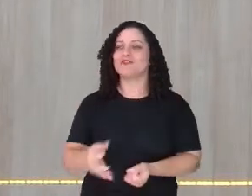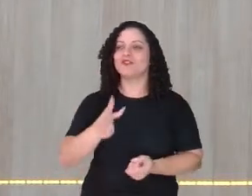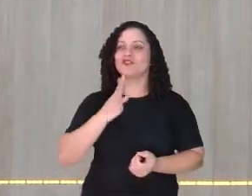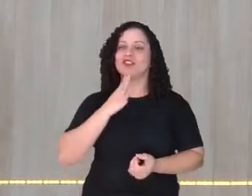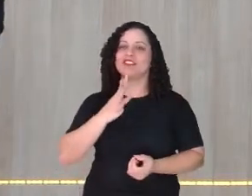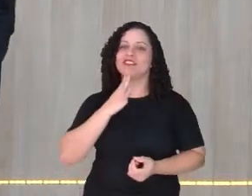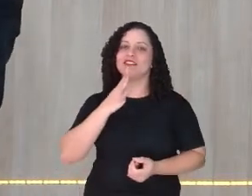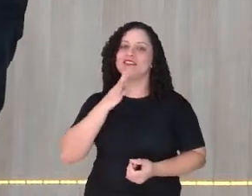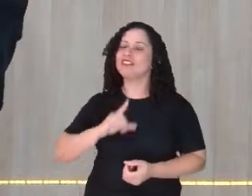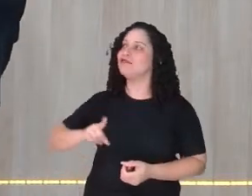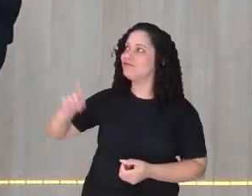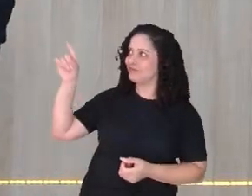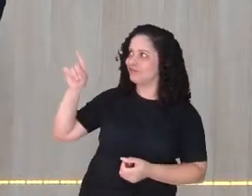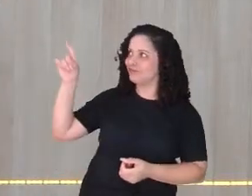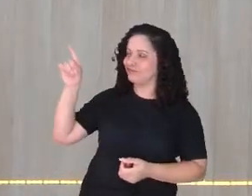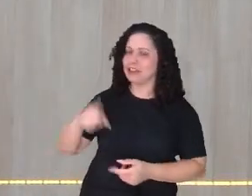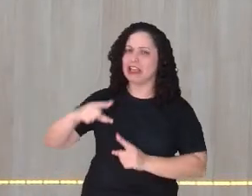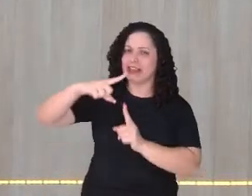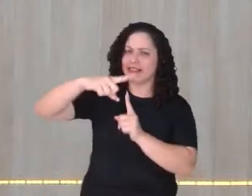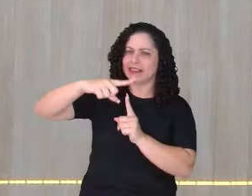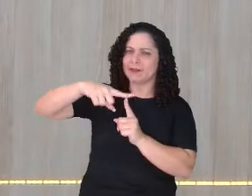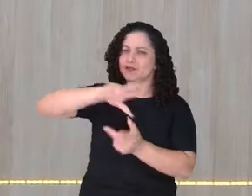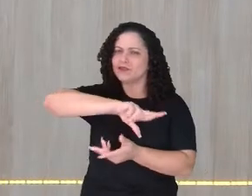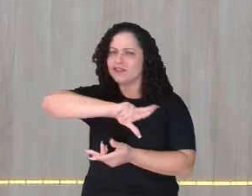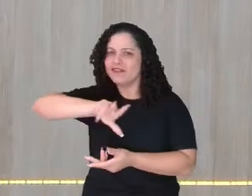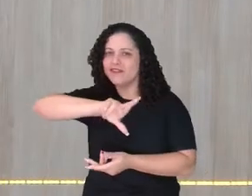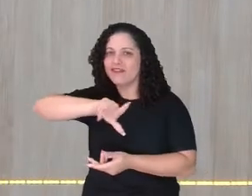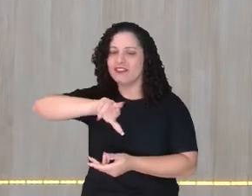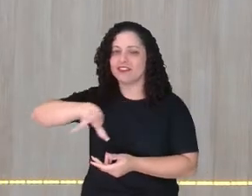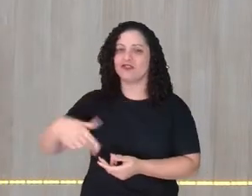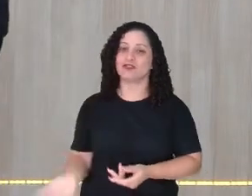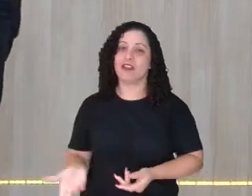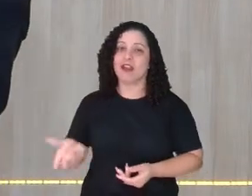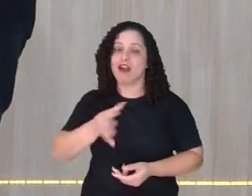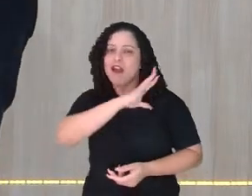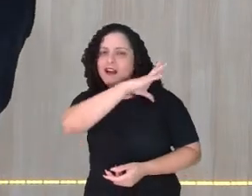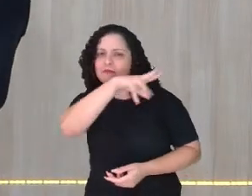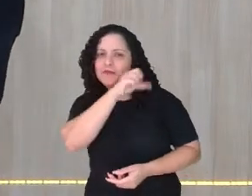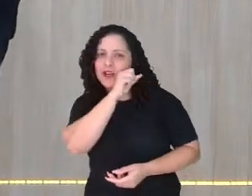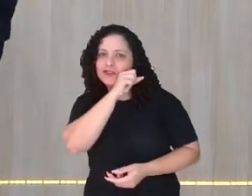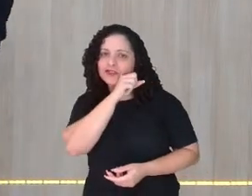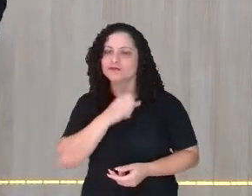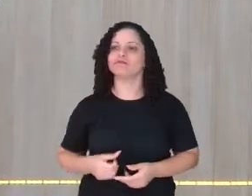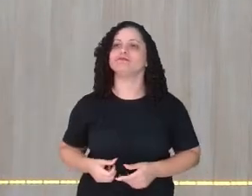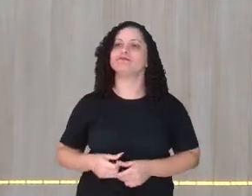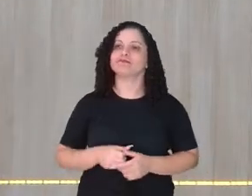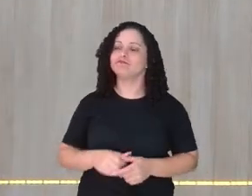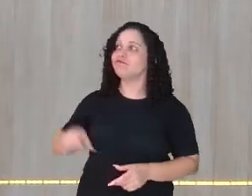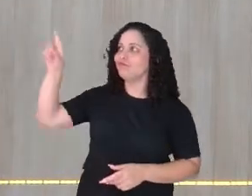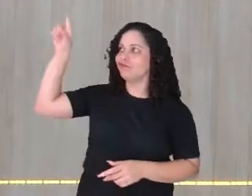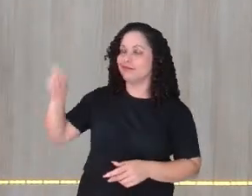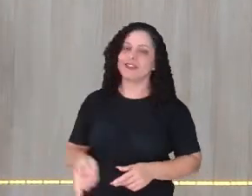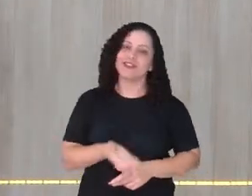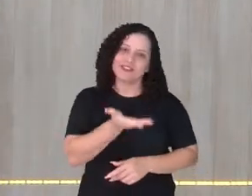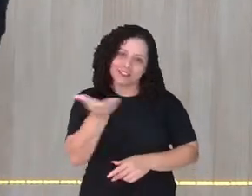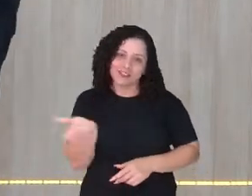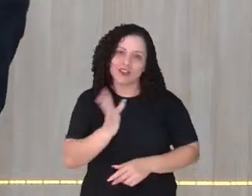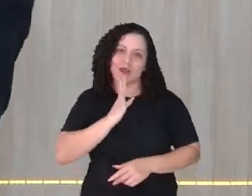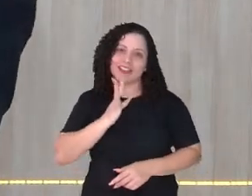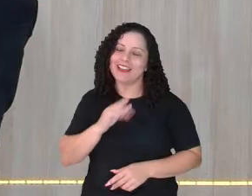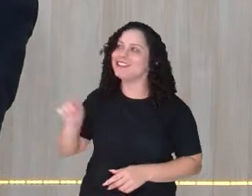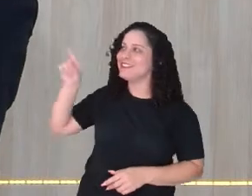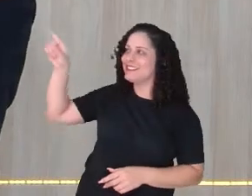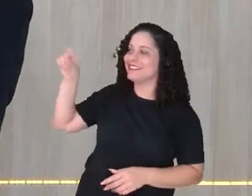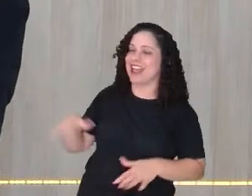conhecer aqui algumas espécies que são endêmicas da Amazônia. O canguru, eu tenho certeza